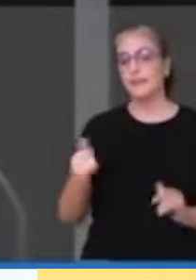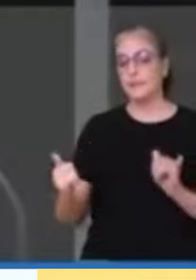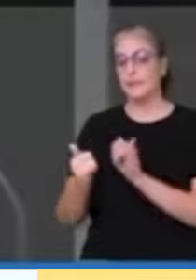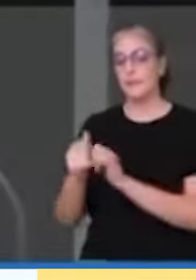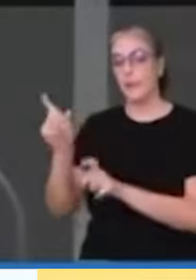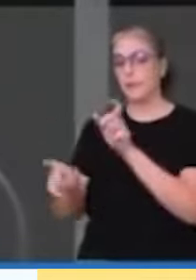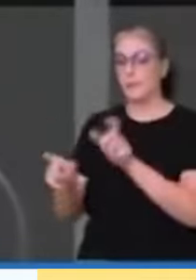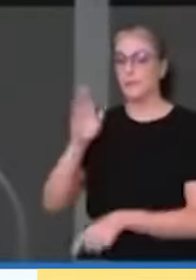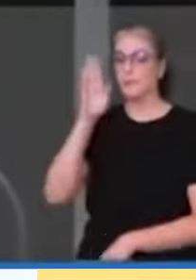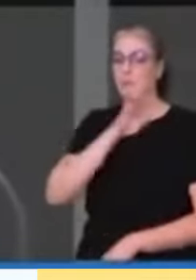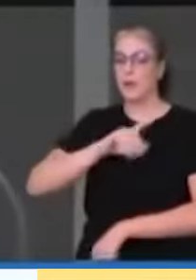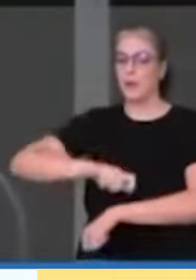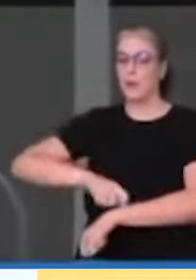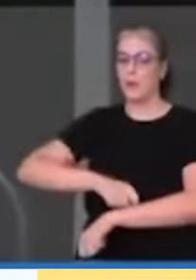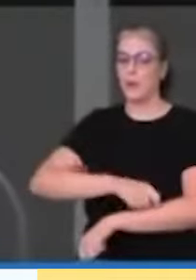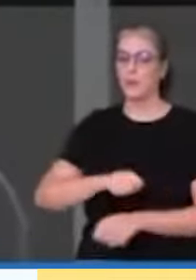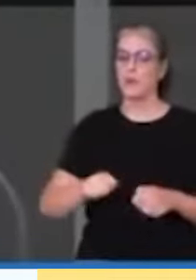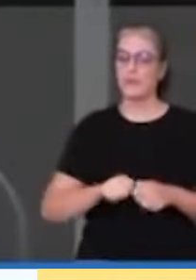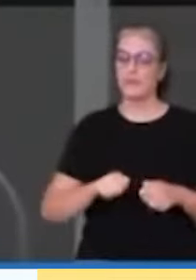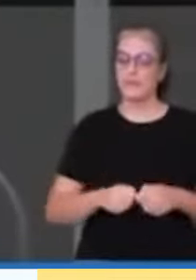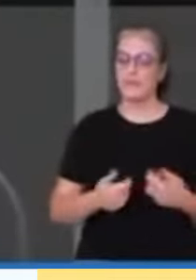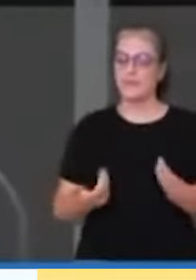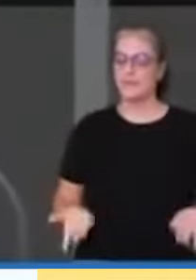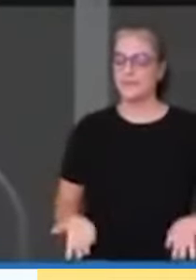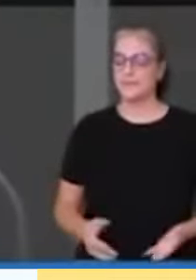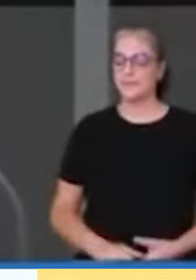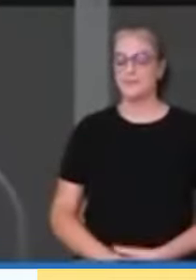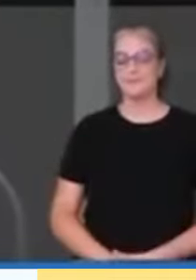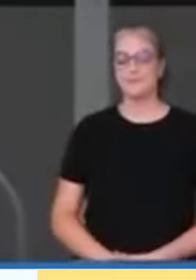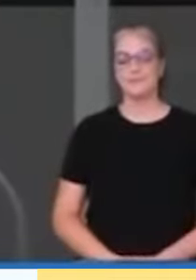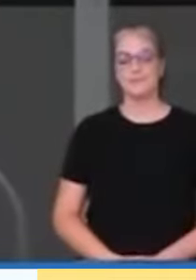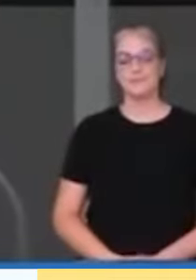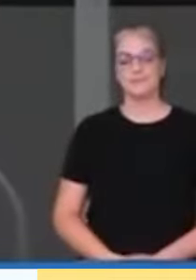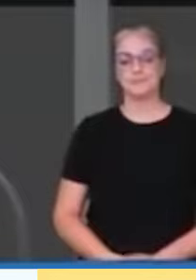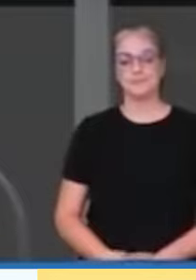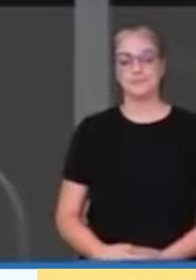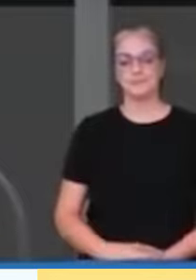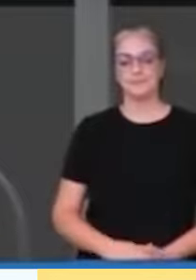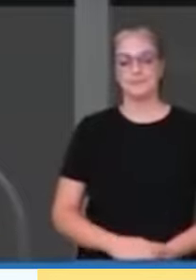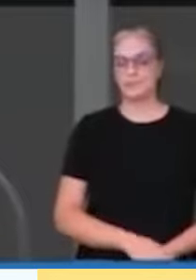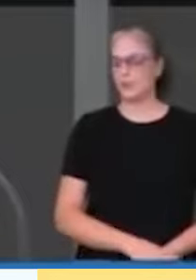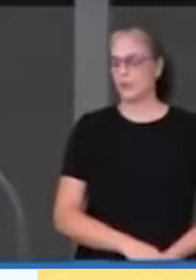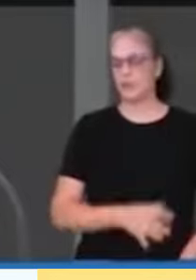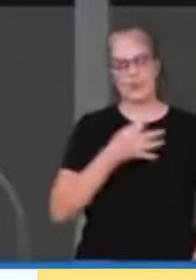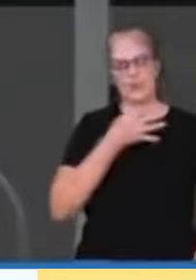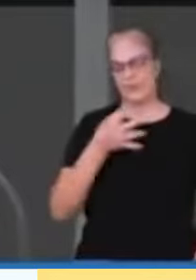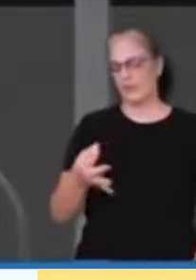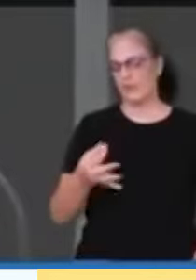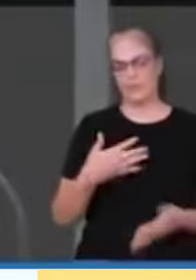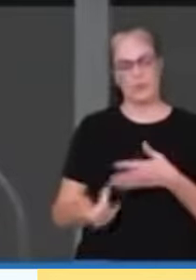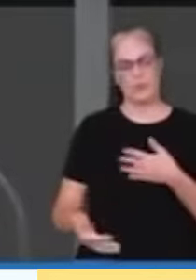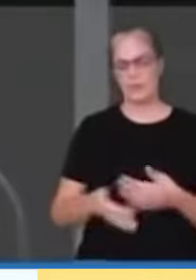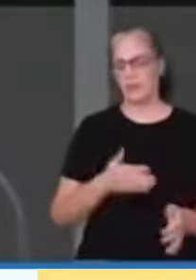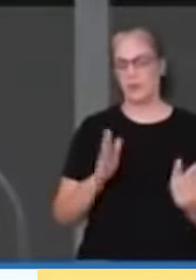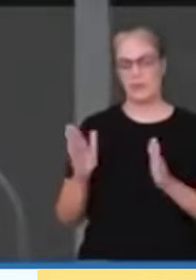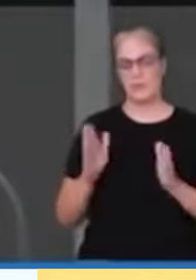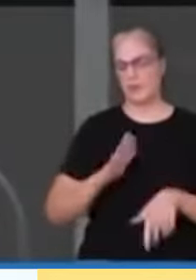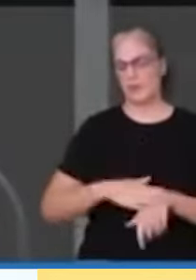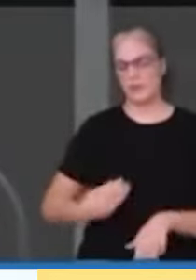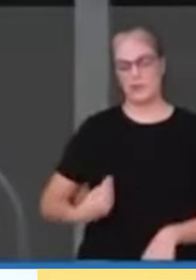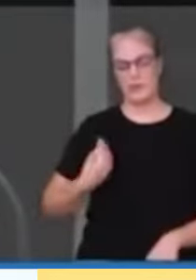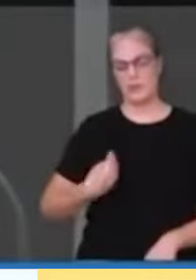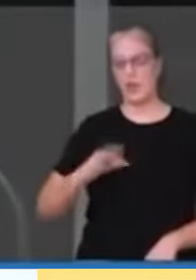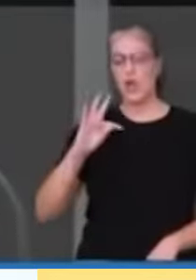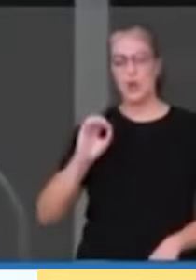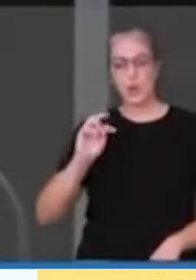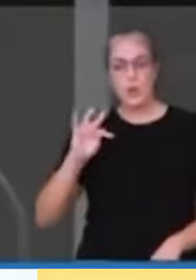poder do Estado e com o adversário detido, se viciou. Isso é abominável em qualquer regime, em qualquer tempo, em qualquer época. Tortura é